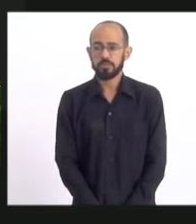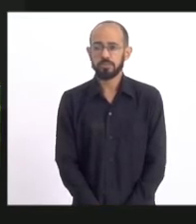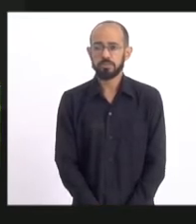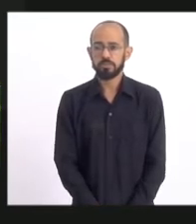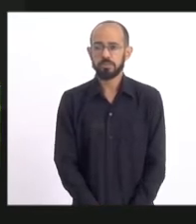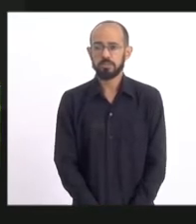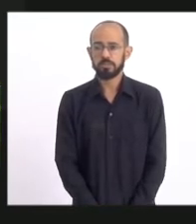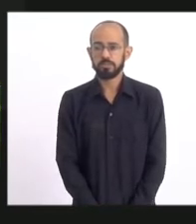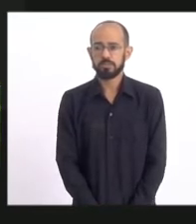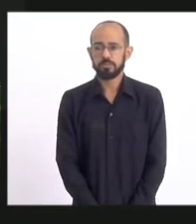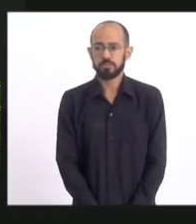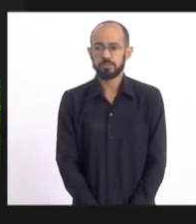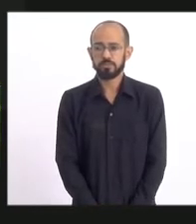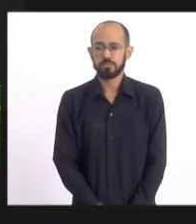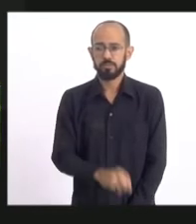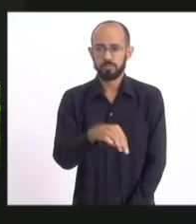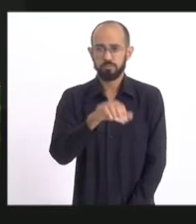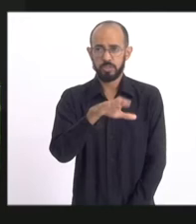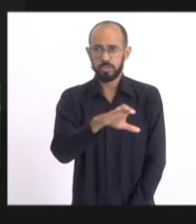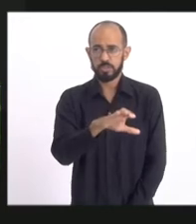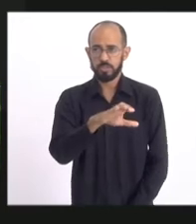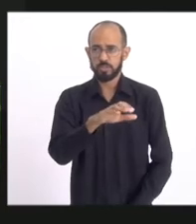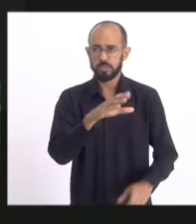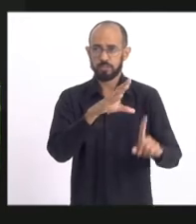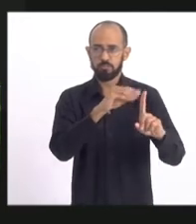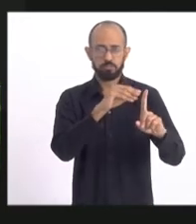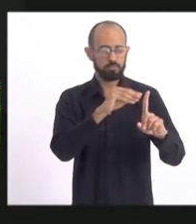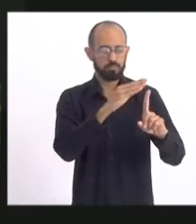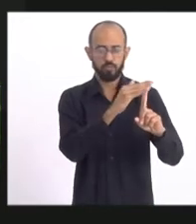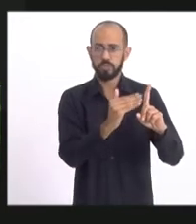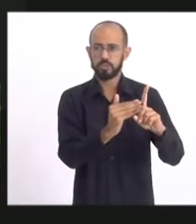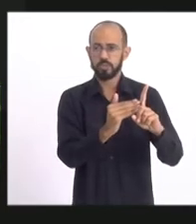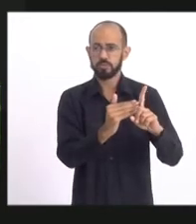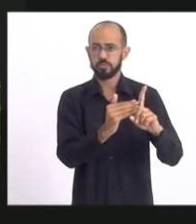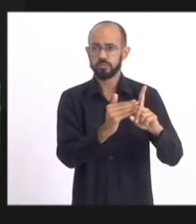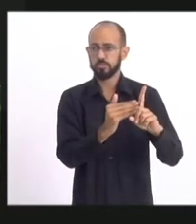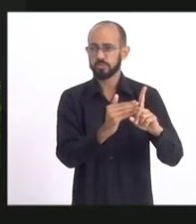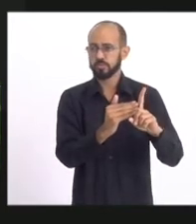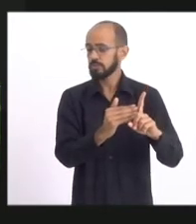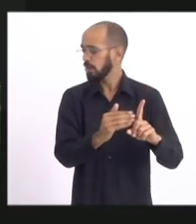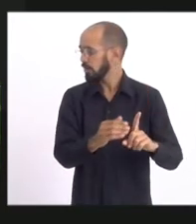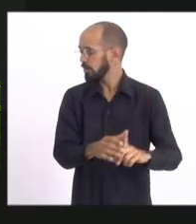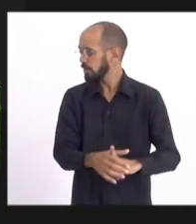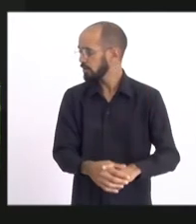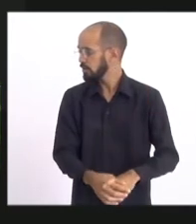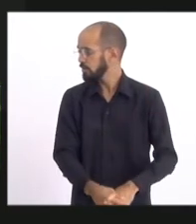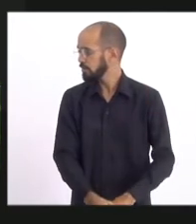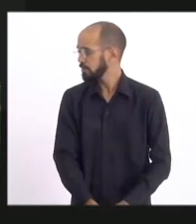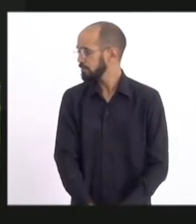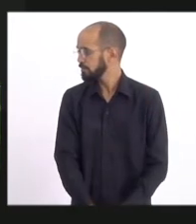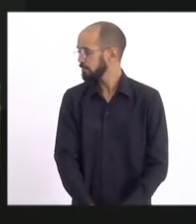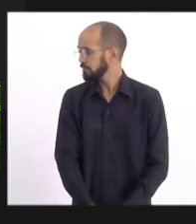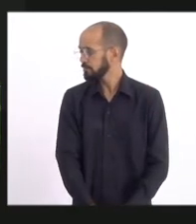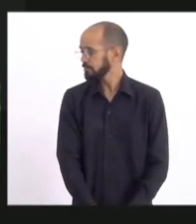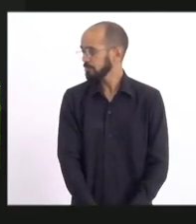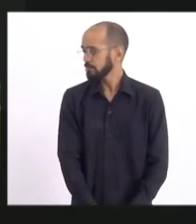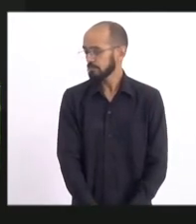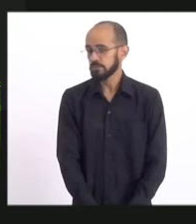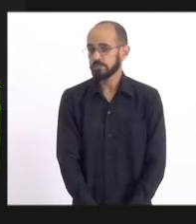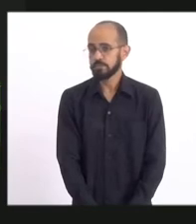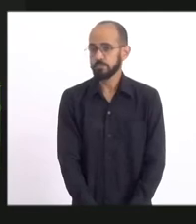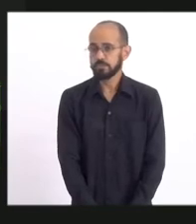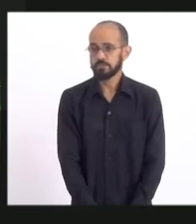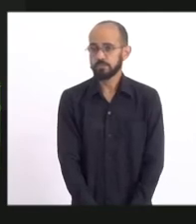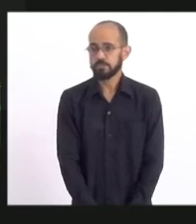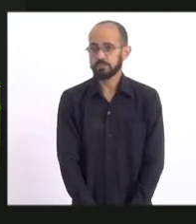Mick, está fechado o seu áudio. Ah, eu acho que o áudio do Luiz